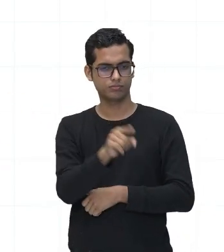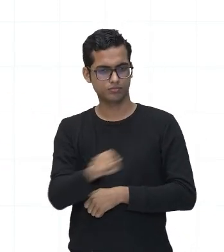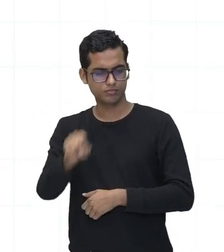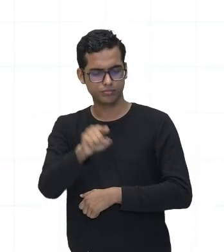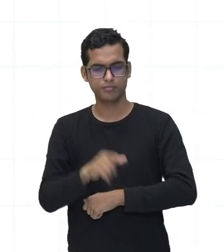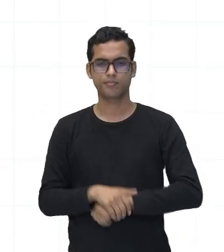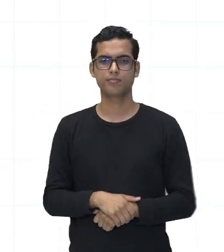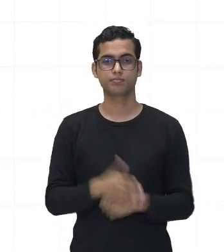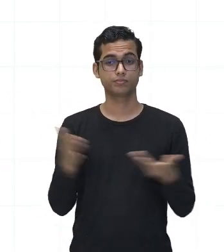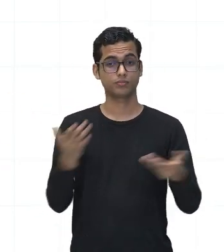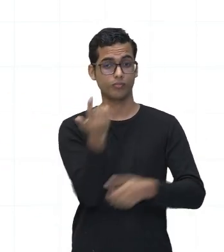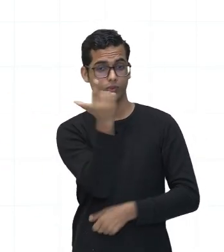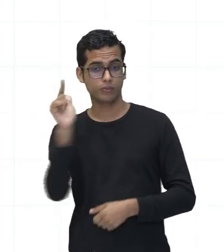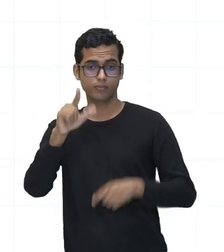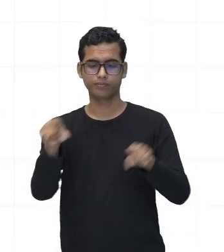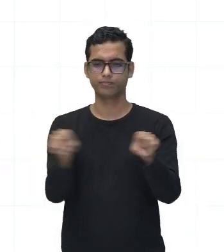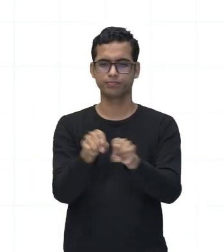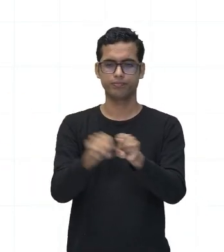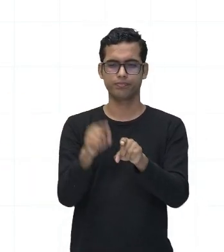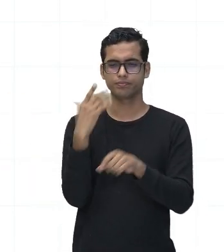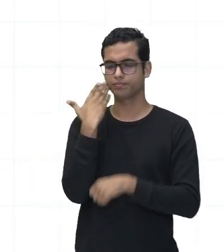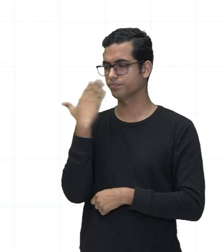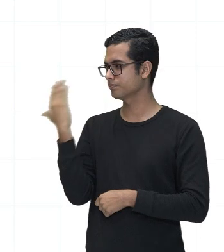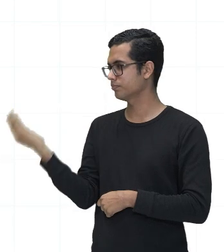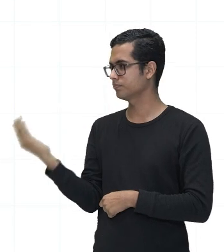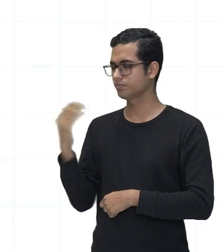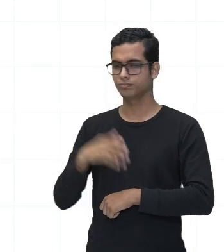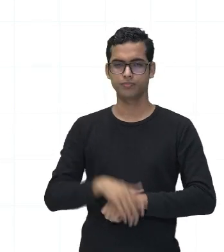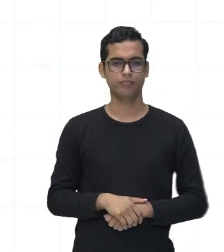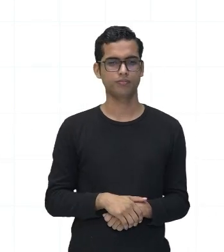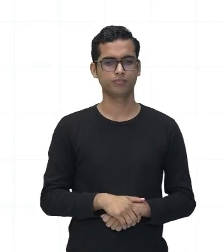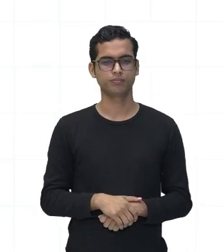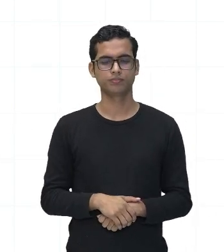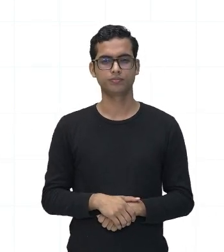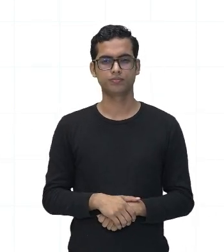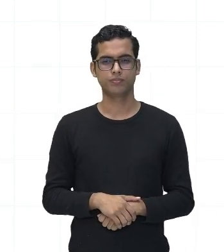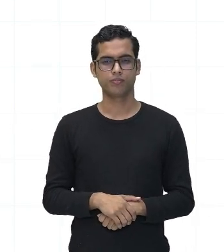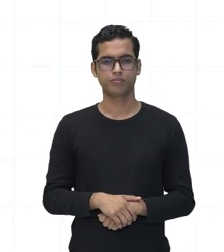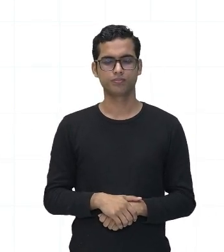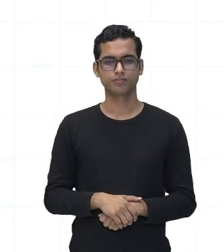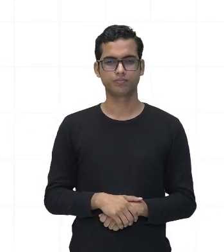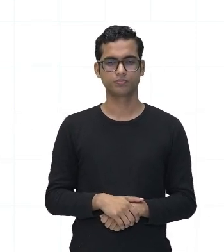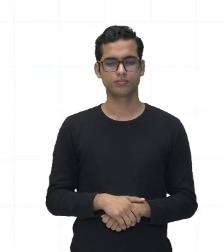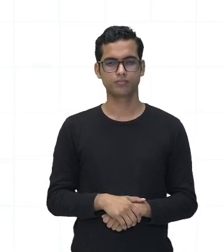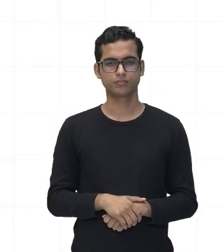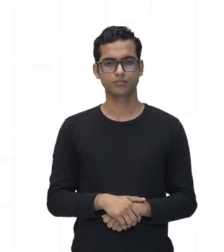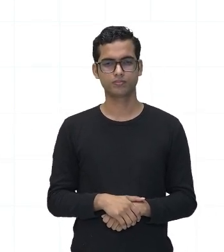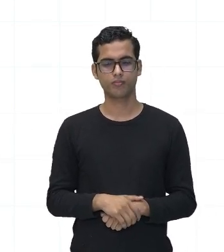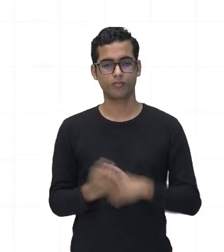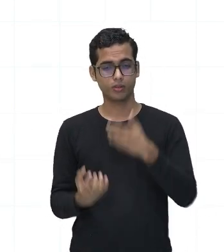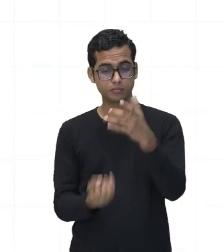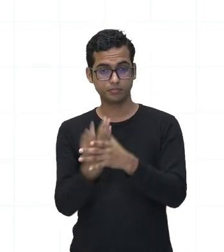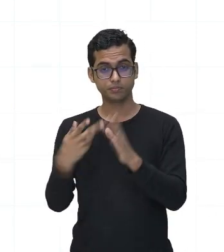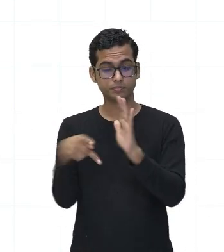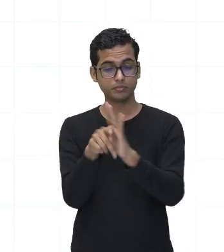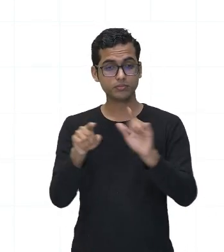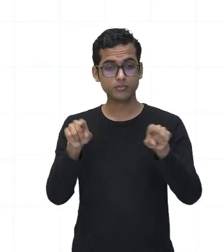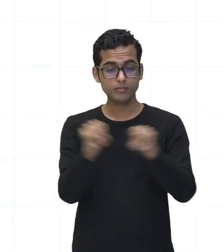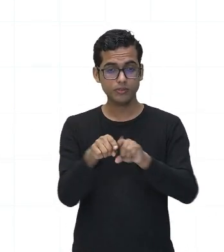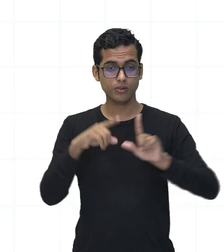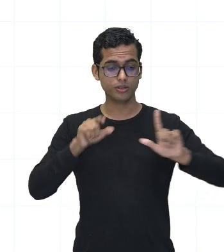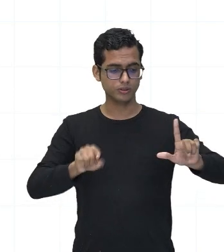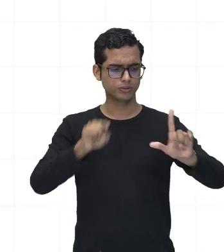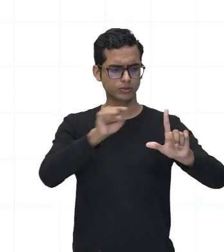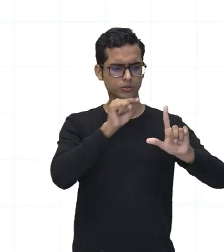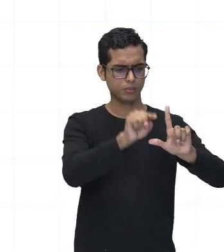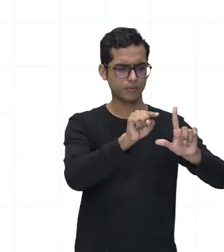outra obra de arte. Aí nós temos uma obra produzida com linhas retas, linhas